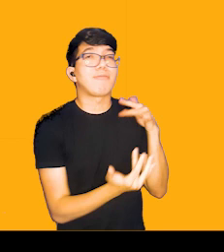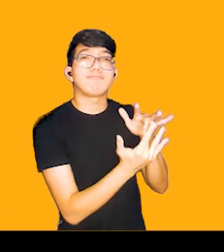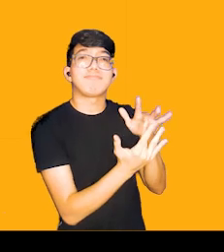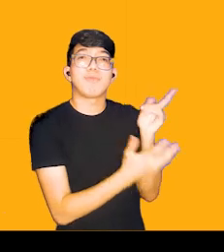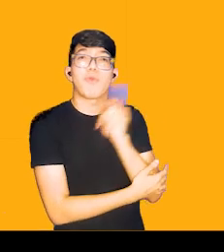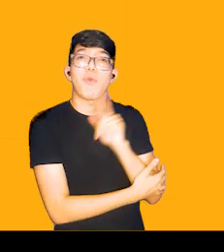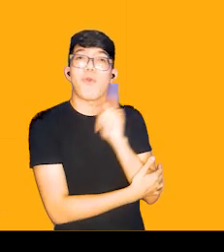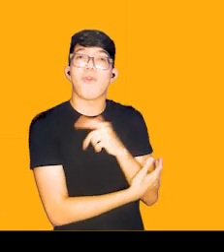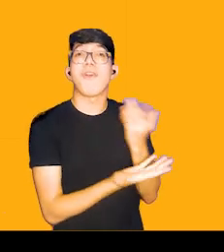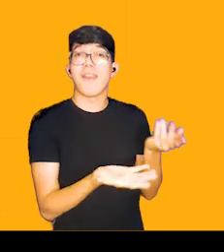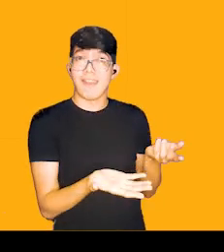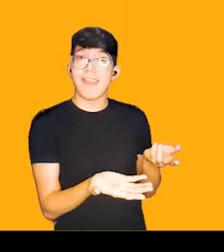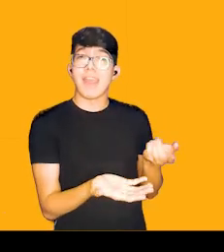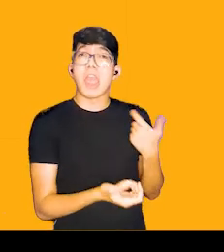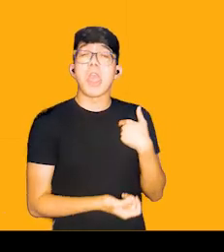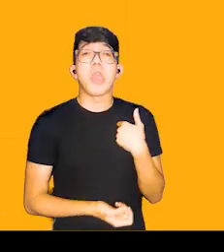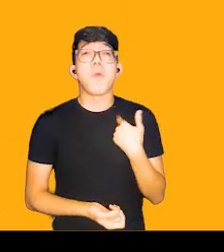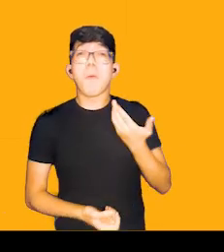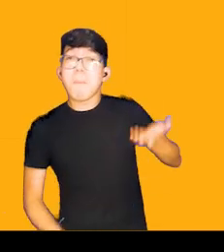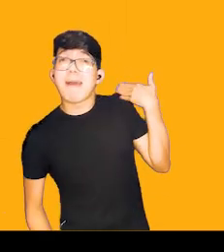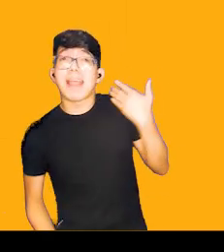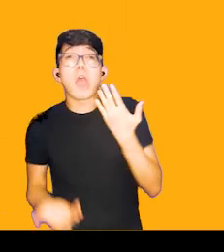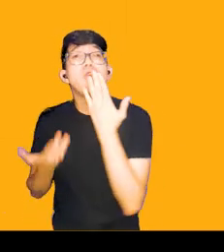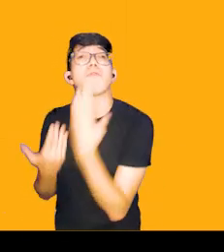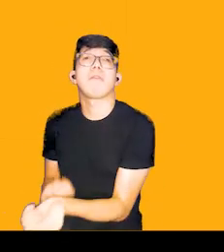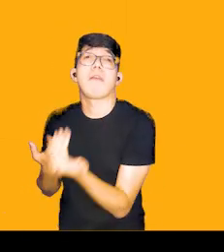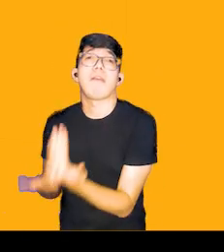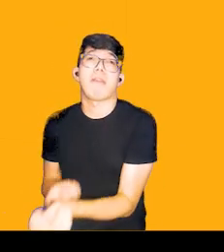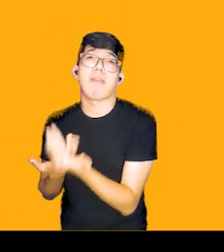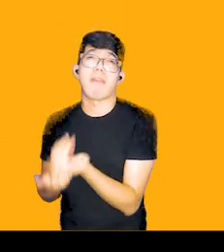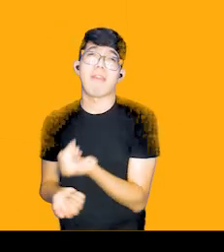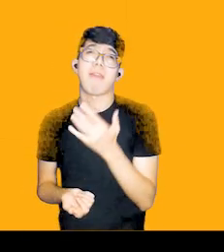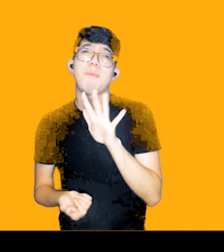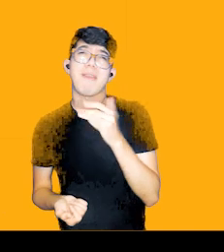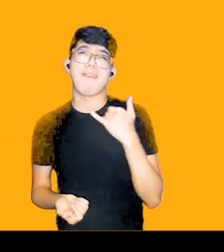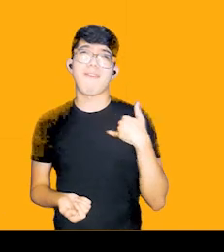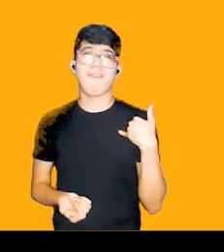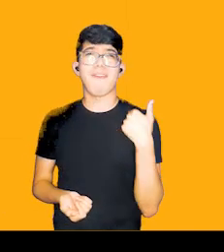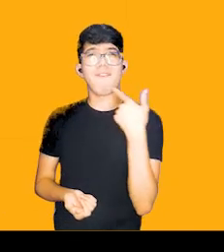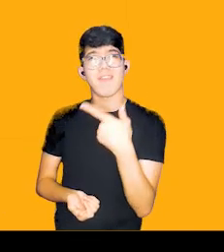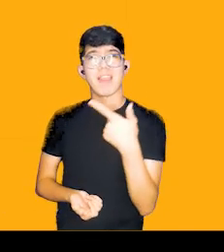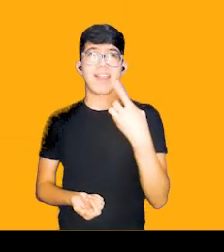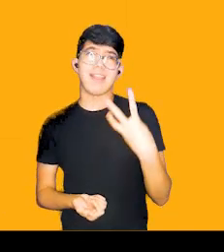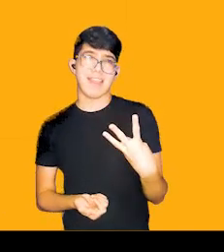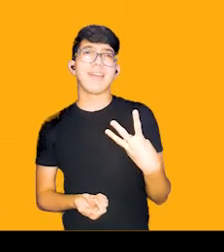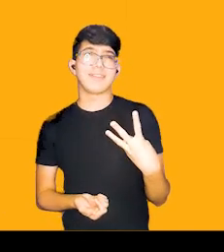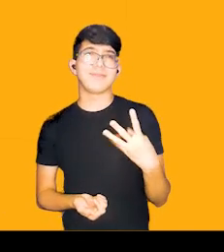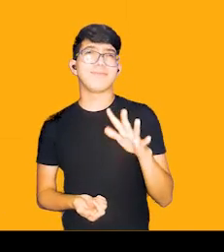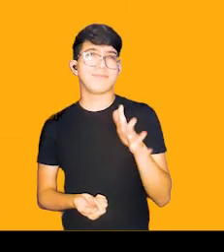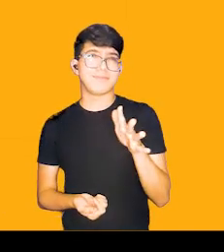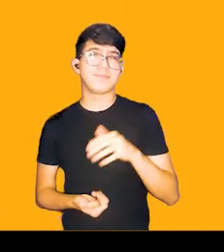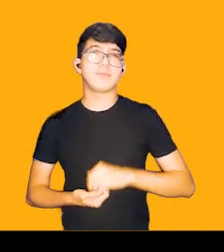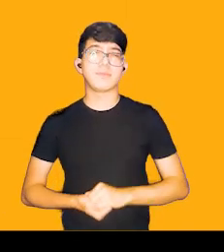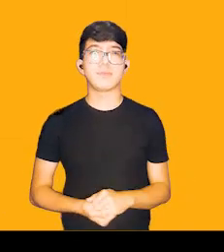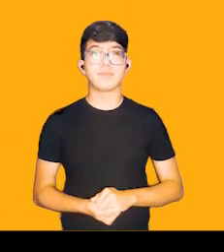ou de outra, já tinham uma carreira consolidada aqui. E eu era muito jovem, né? Cheguei, acho que eu tinha 23